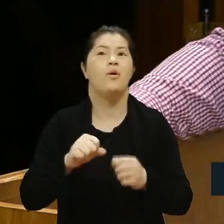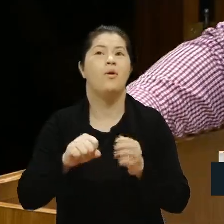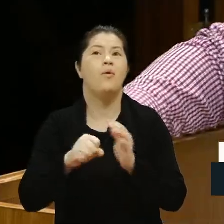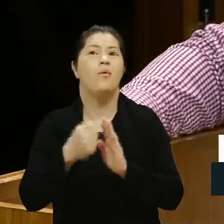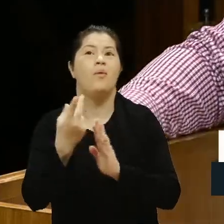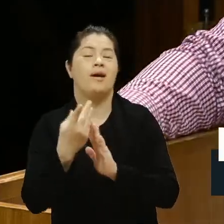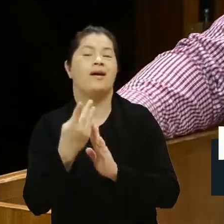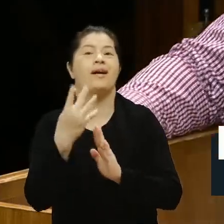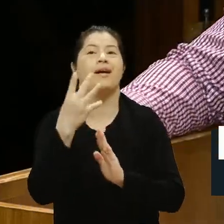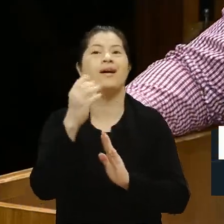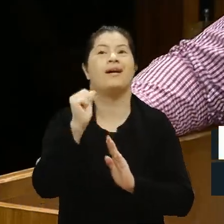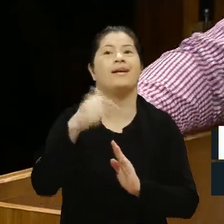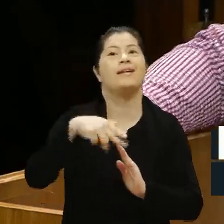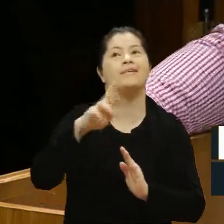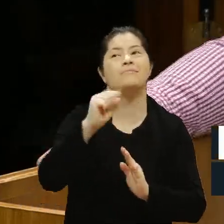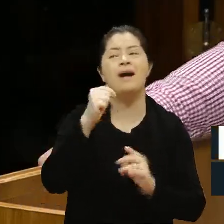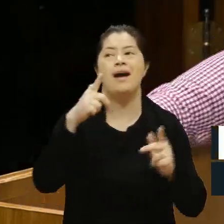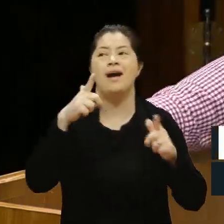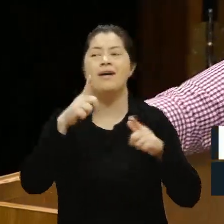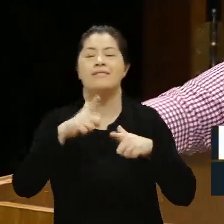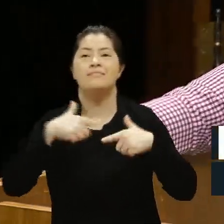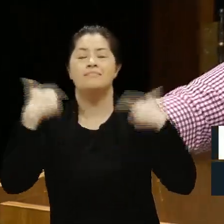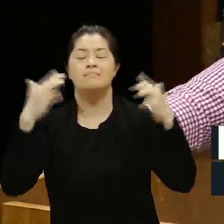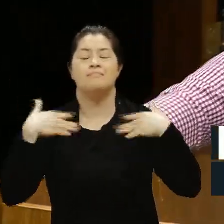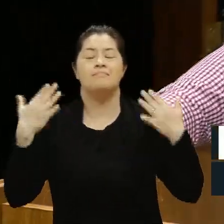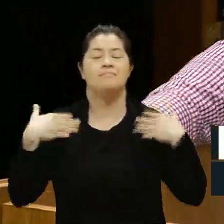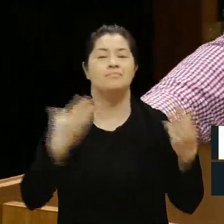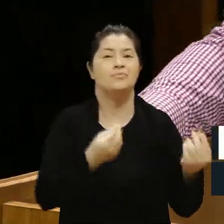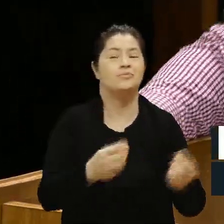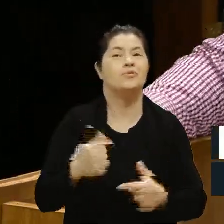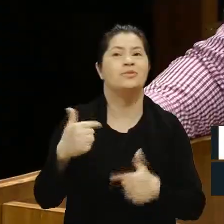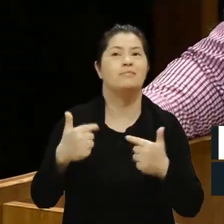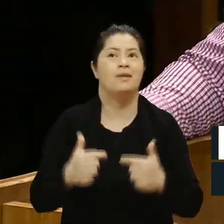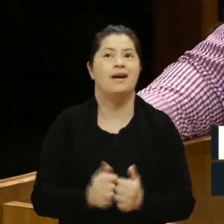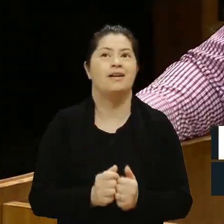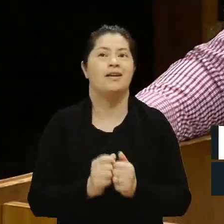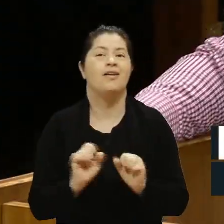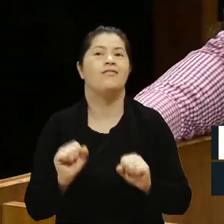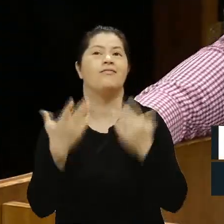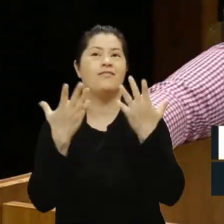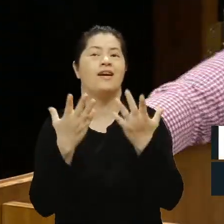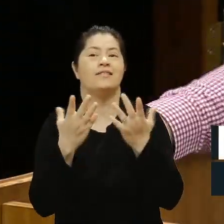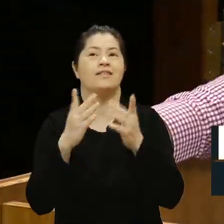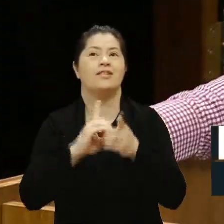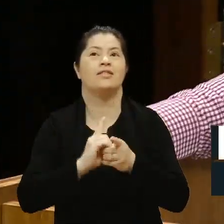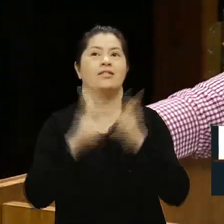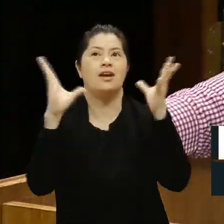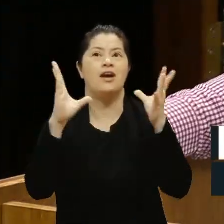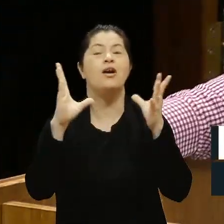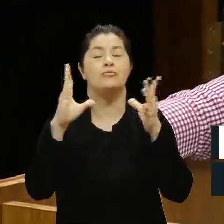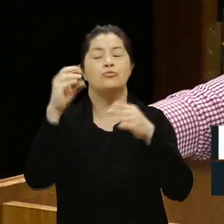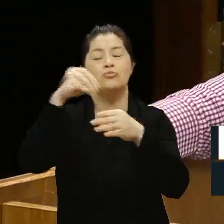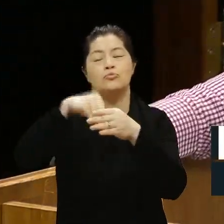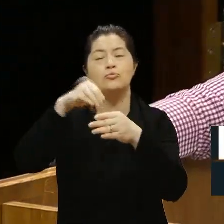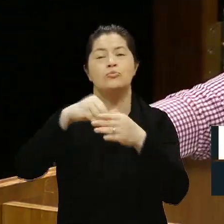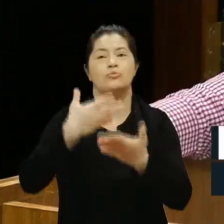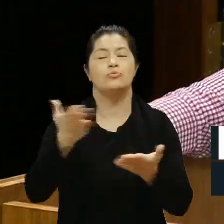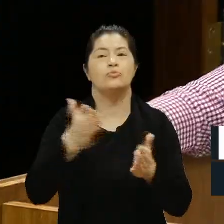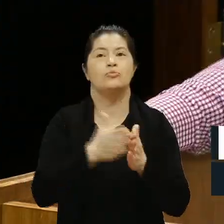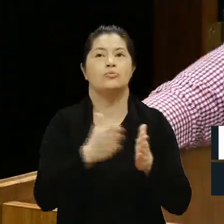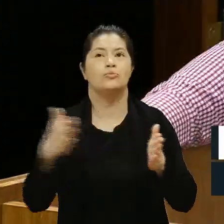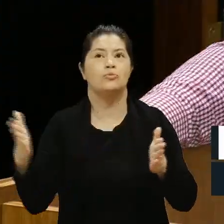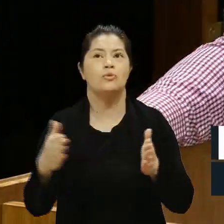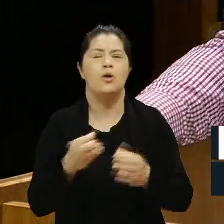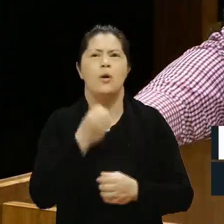tempo feliz, alegre, de muito trabalho. E a festa da democracia, que é o processo eleitoral, né? Então,